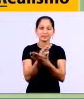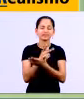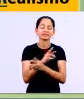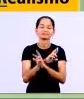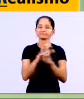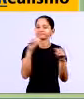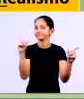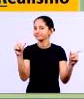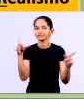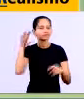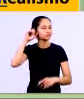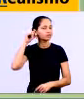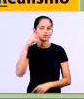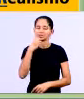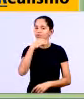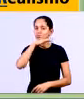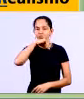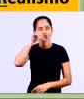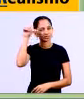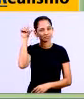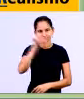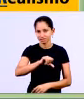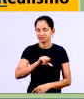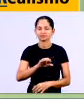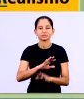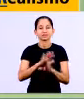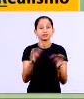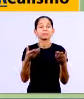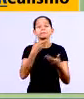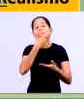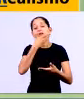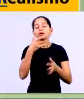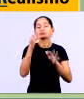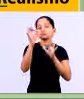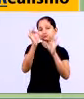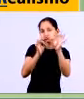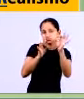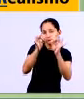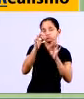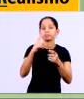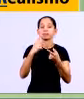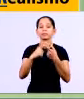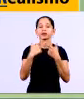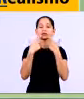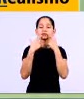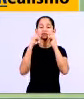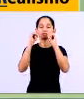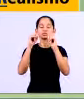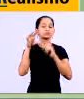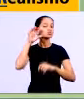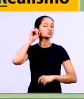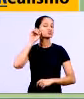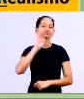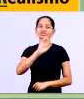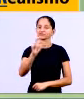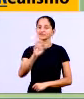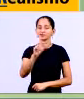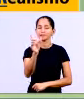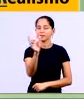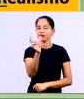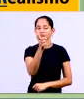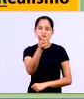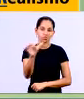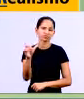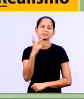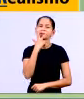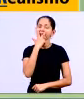né? Então, antirreligioso. Então, nós dobramos, porque na nossa língua daria um som diferente. S entre